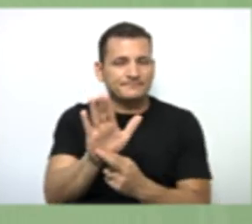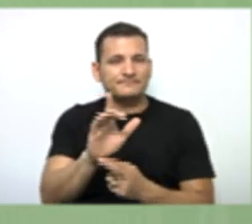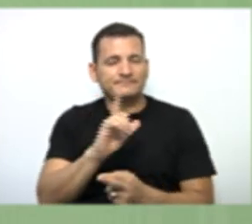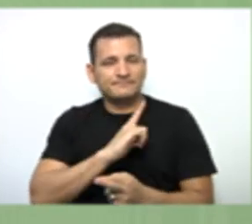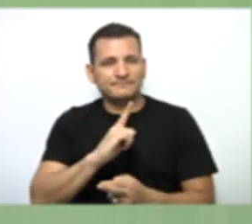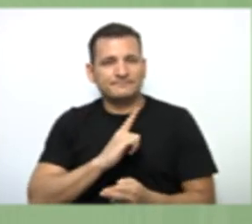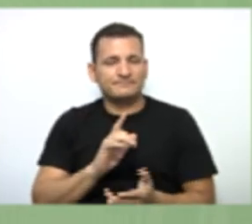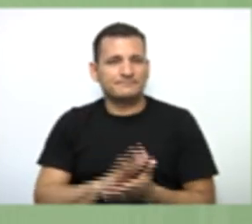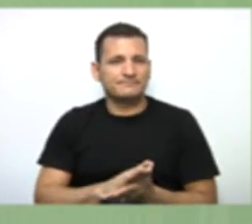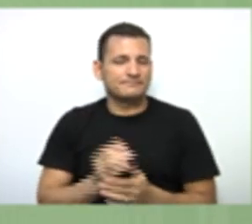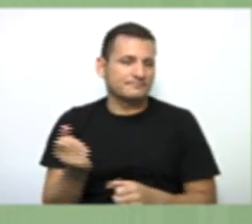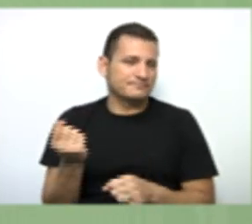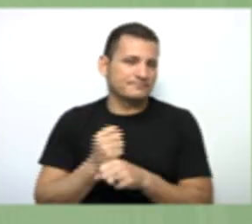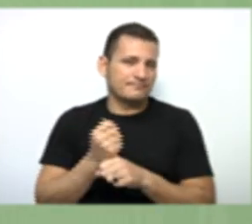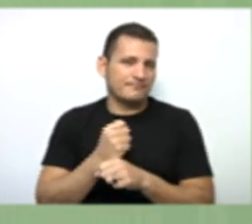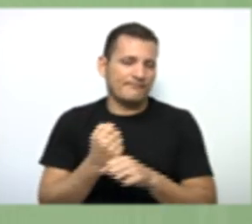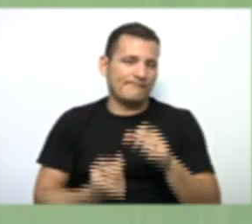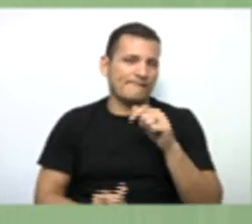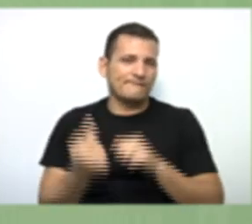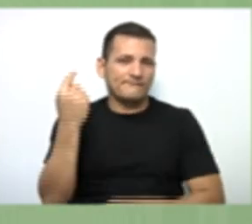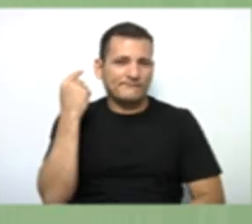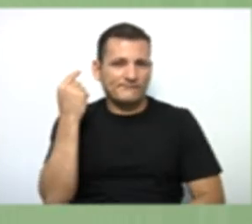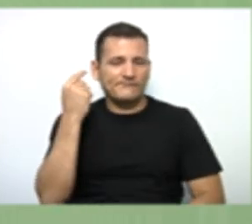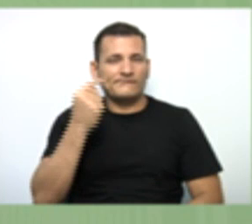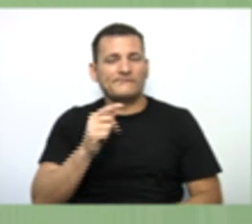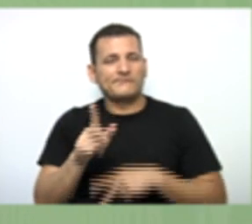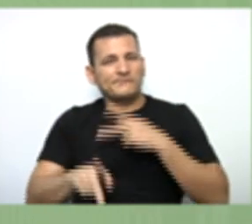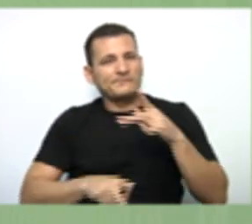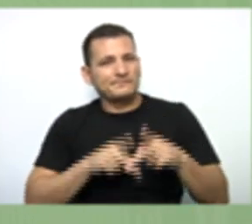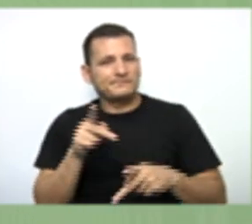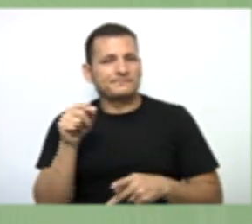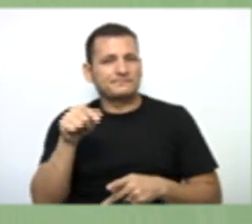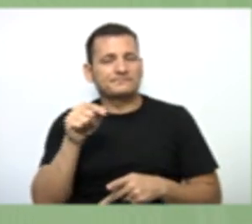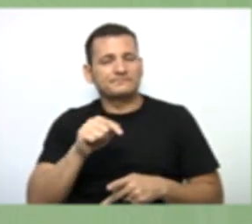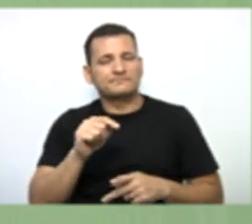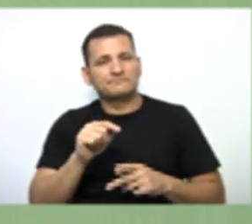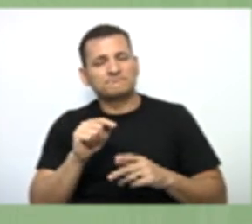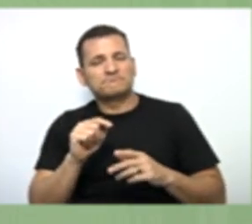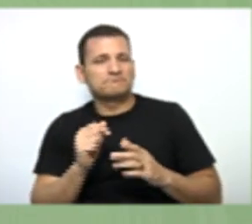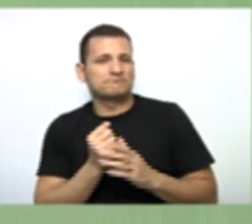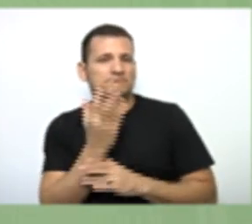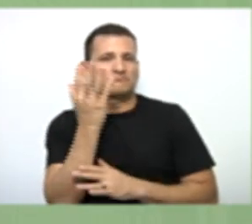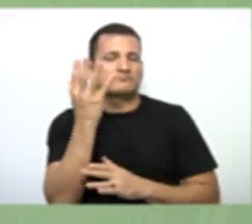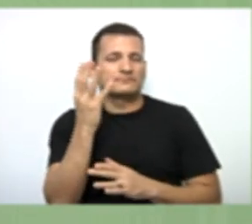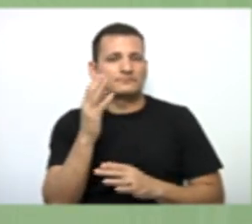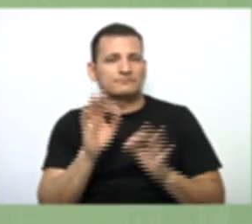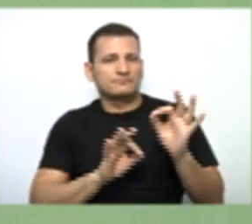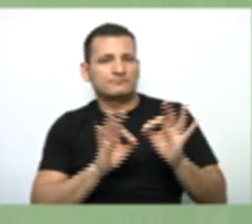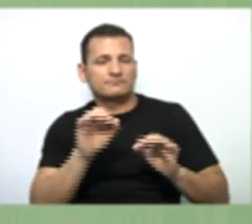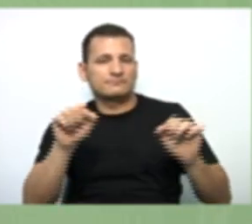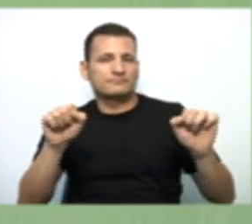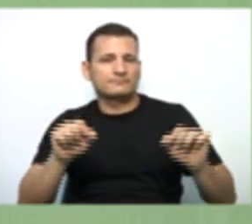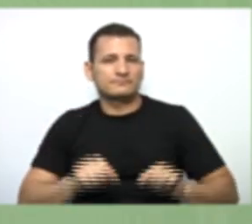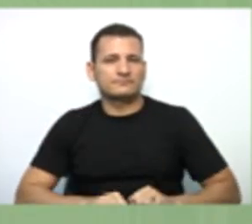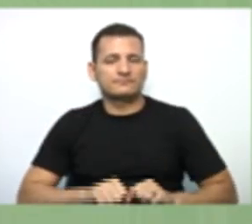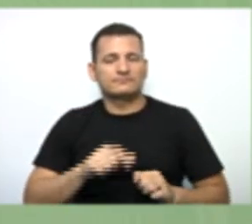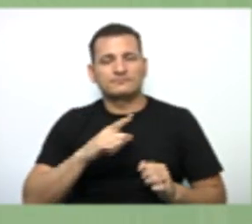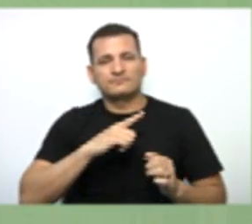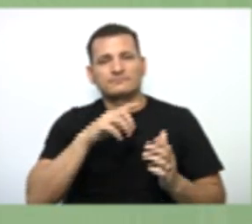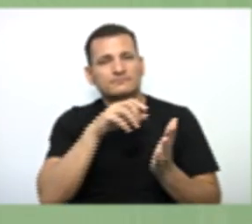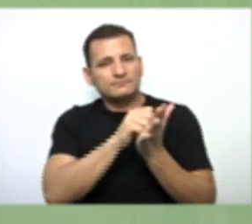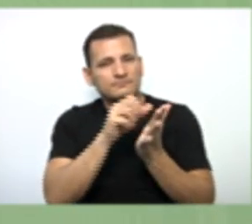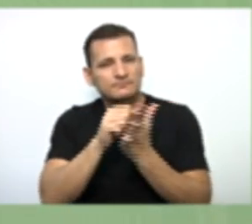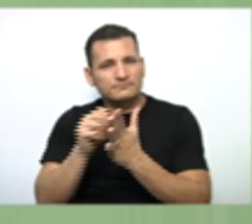de milhares de anos atrás, civilizações primitivas desenvolveram elaborados sistemas de numeração para registrar desde